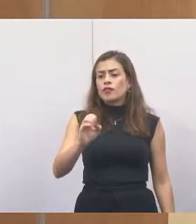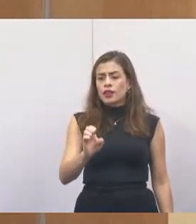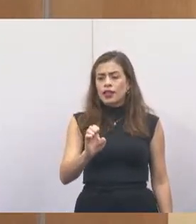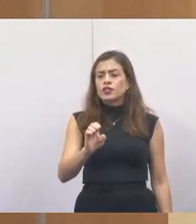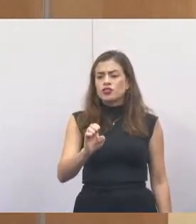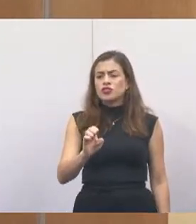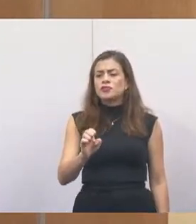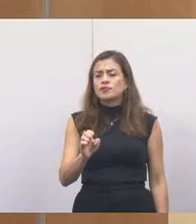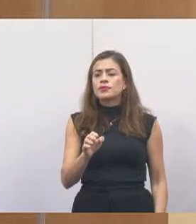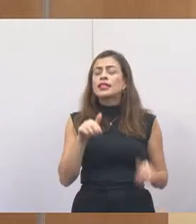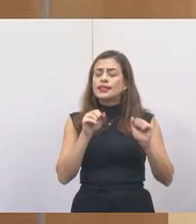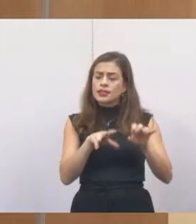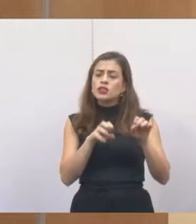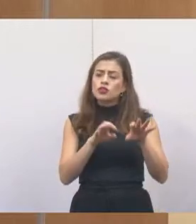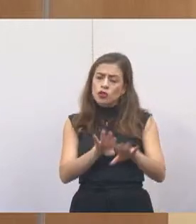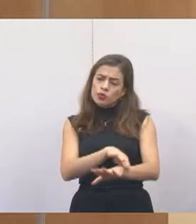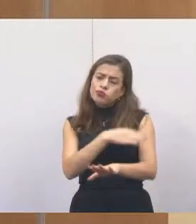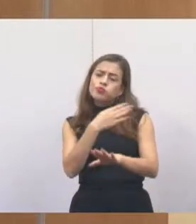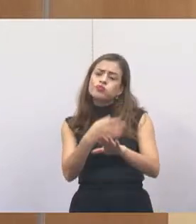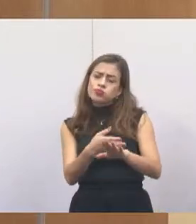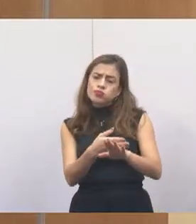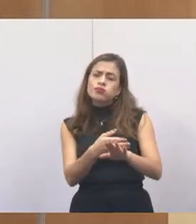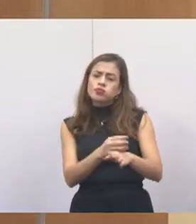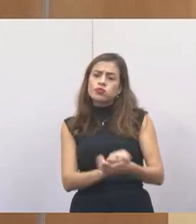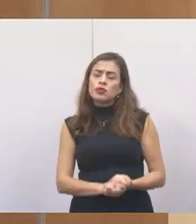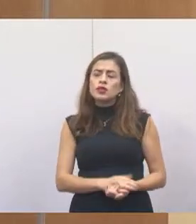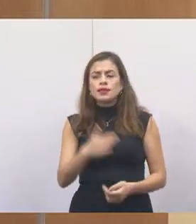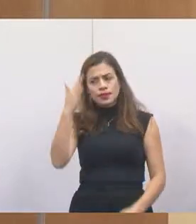muito tempo, sabe que muitas vezes